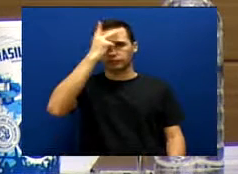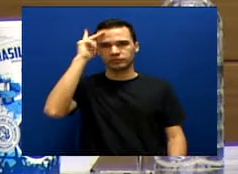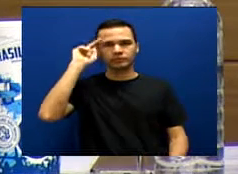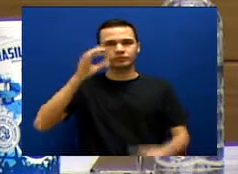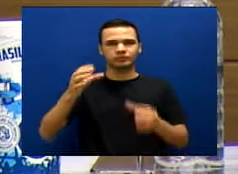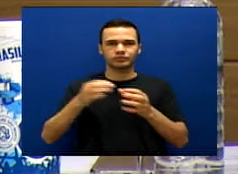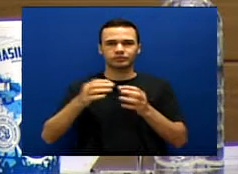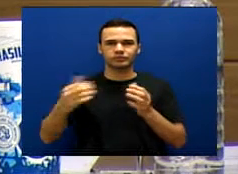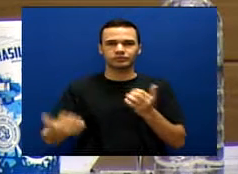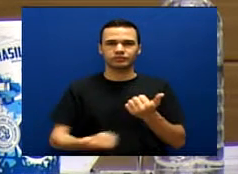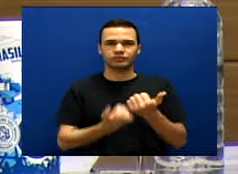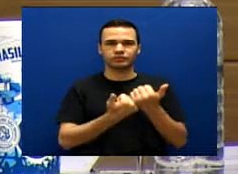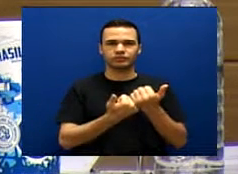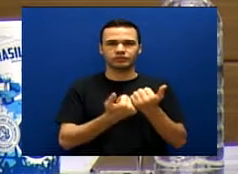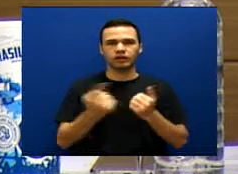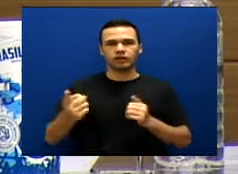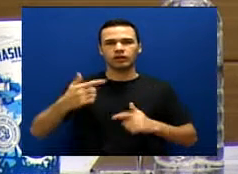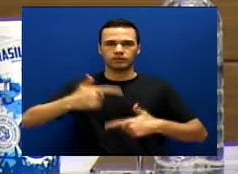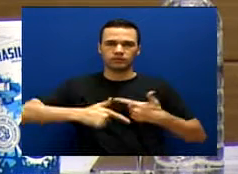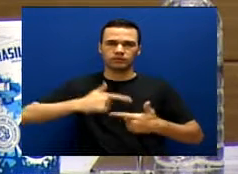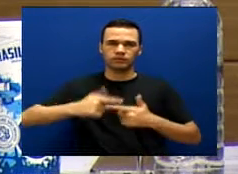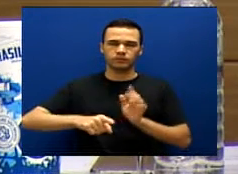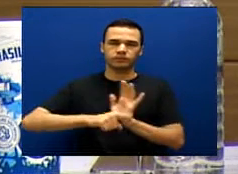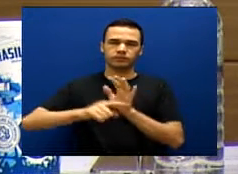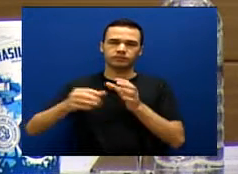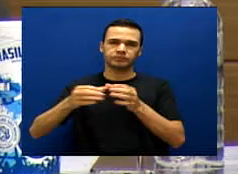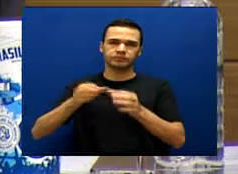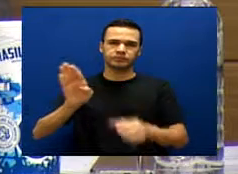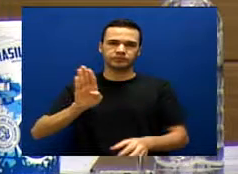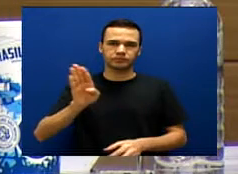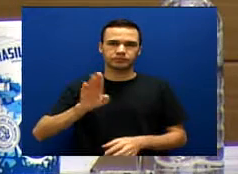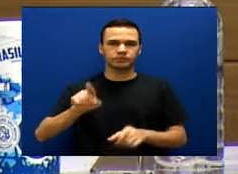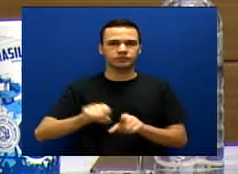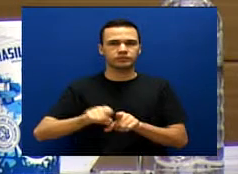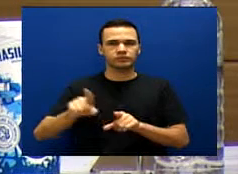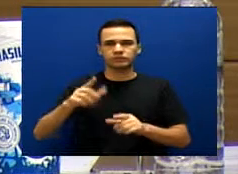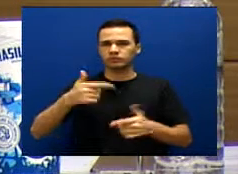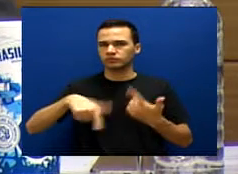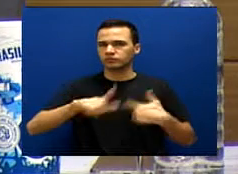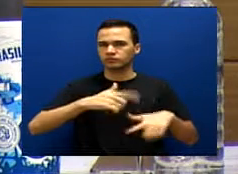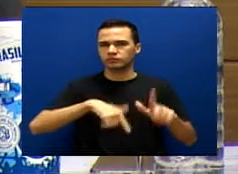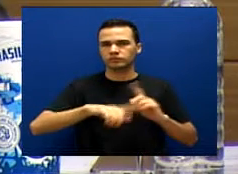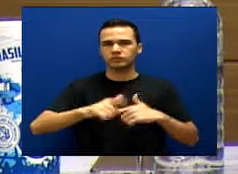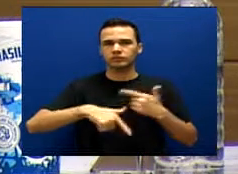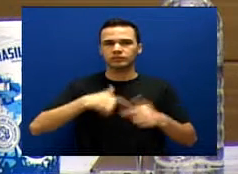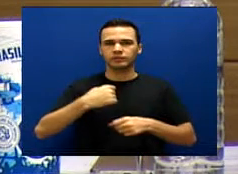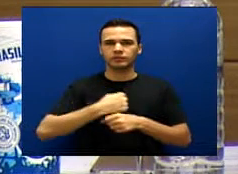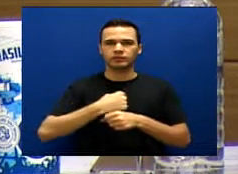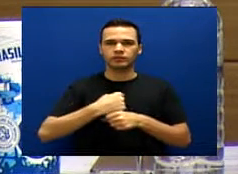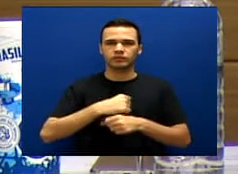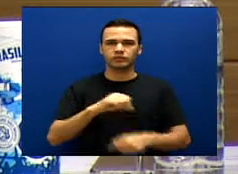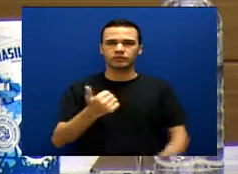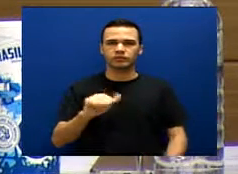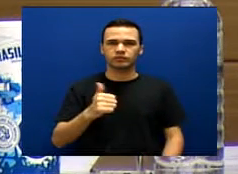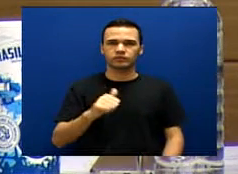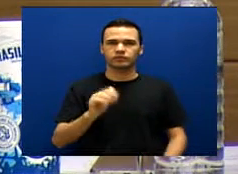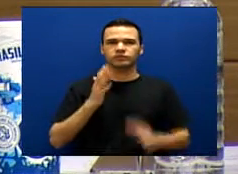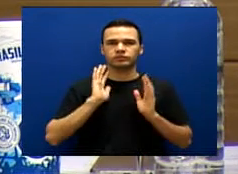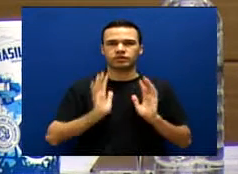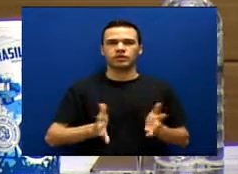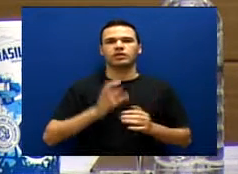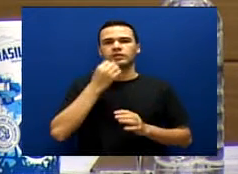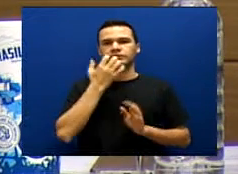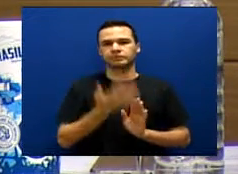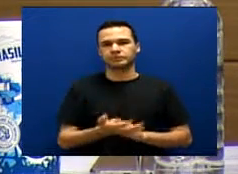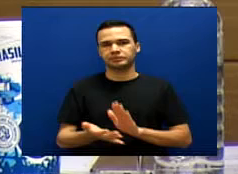grupo de apoio que apoiam lá e trabalham no Esporte Clube São Bento e a galerinha de Gandulas lá também, que faz um trabalho há mais de 11 anos no clube ajudando lá. Então, estendo